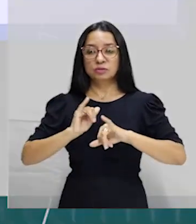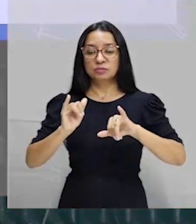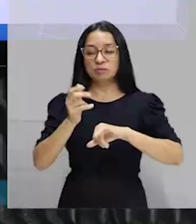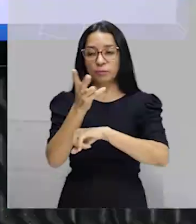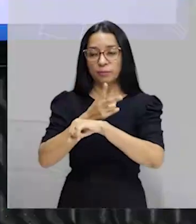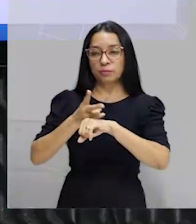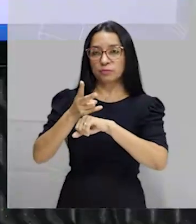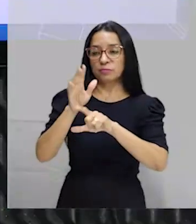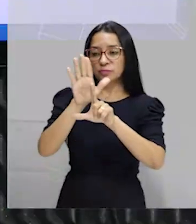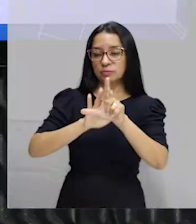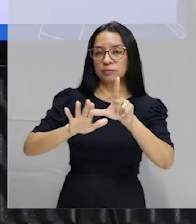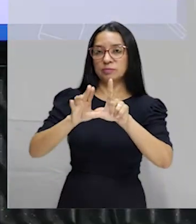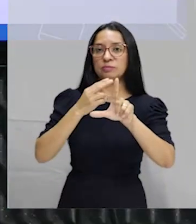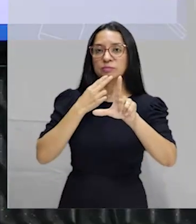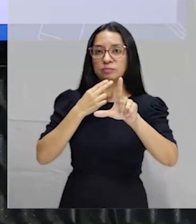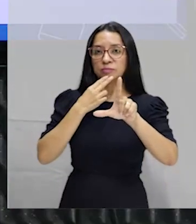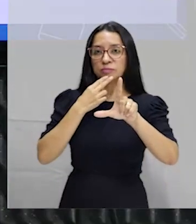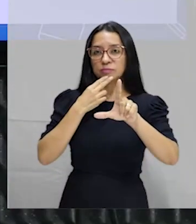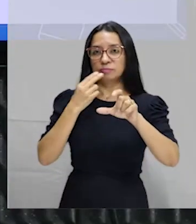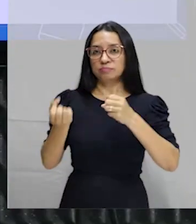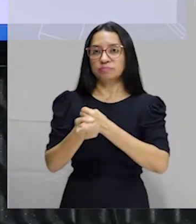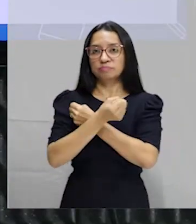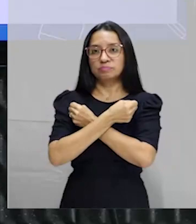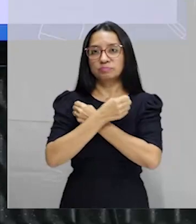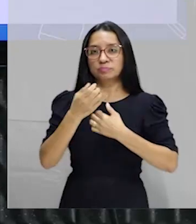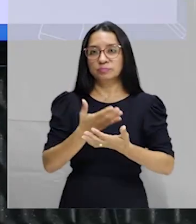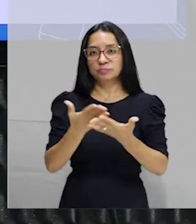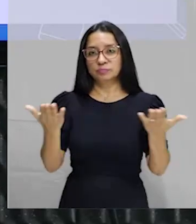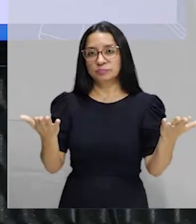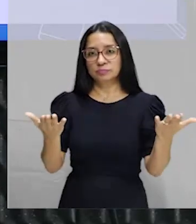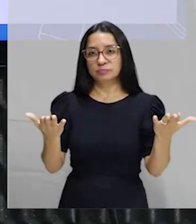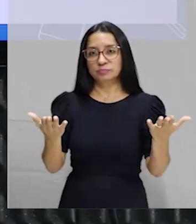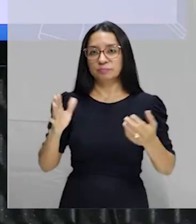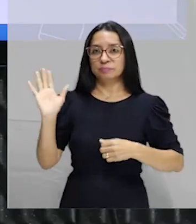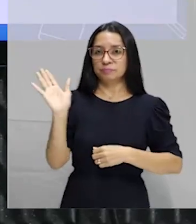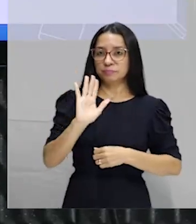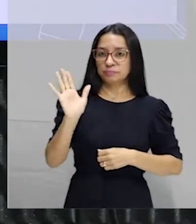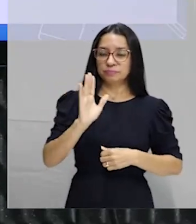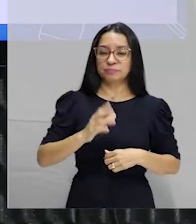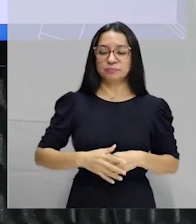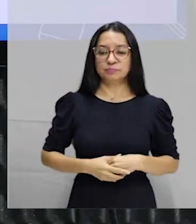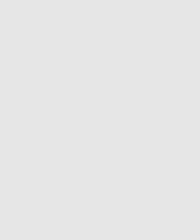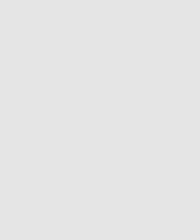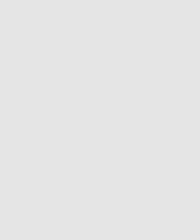nos procure na plataforma Gonçalves Dias. Um abraço a todos e valeu!